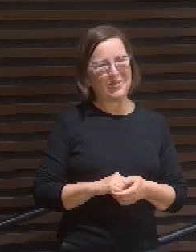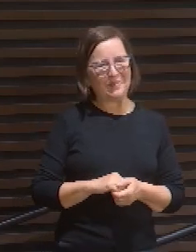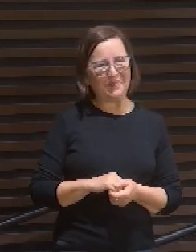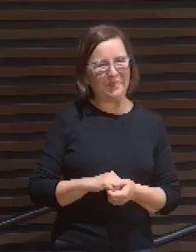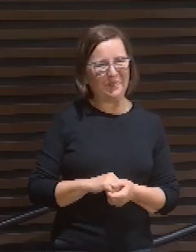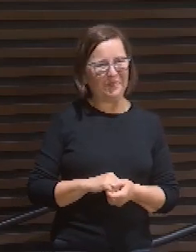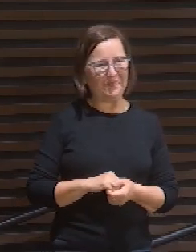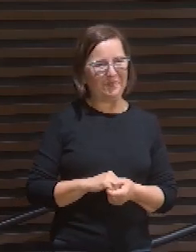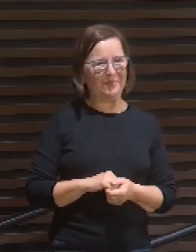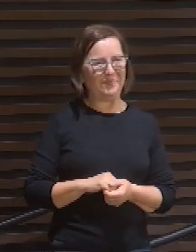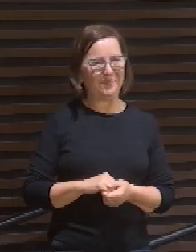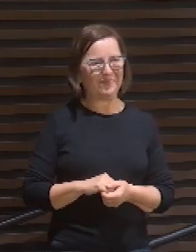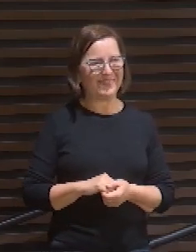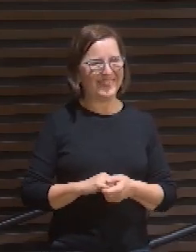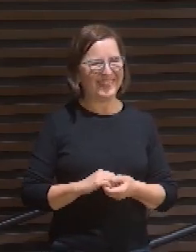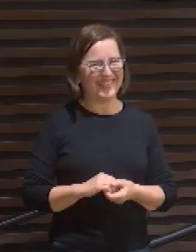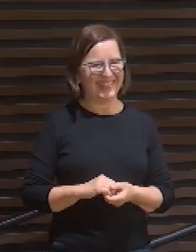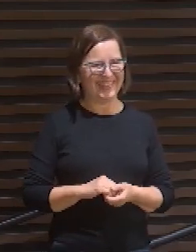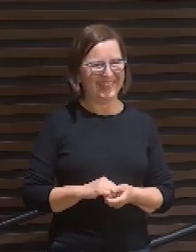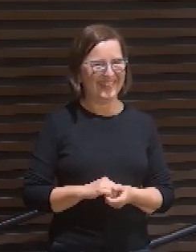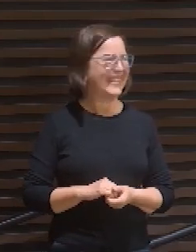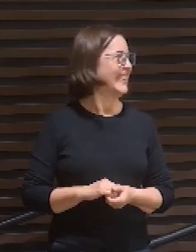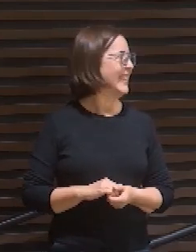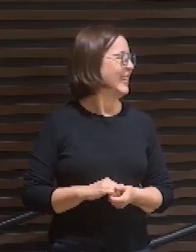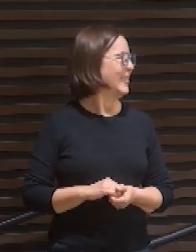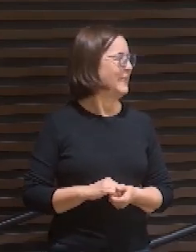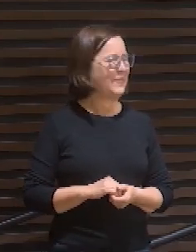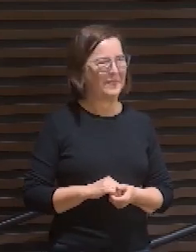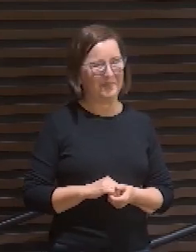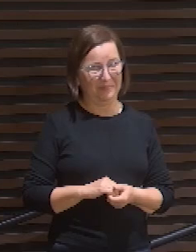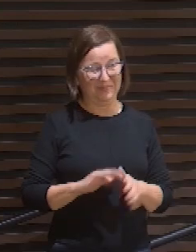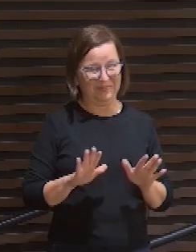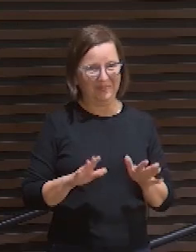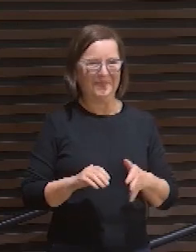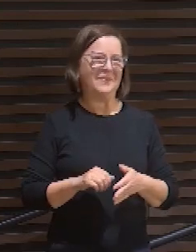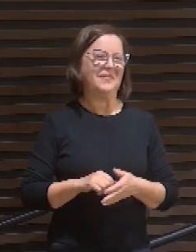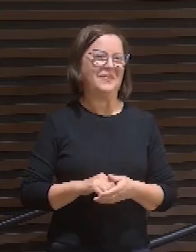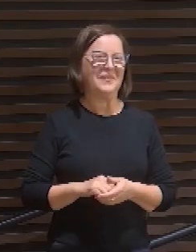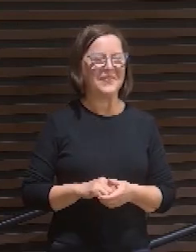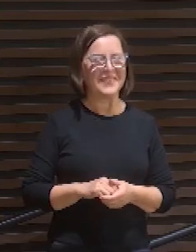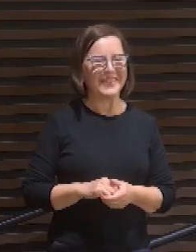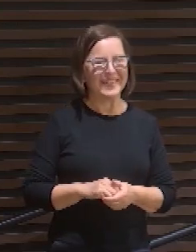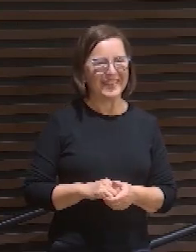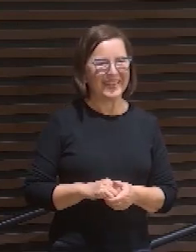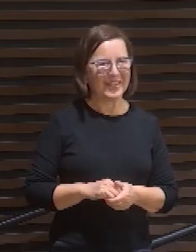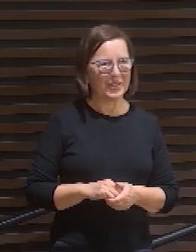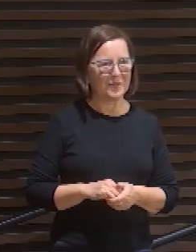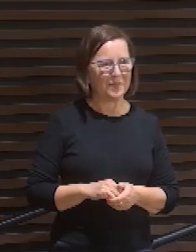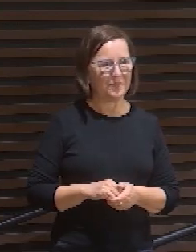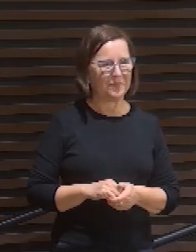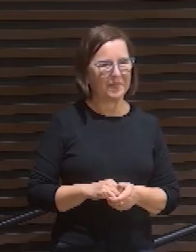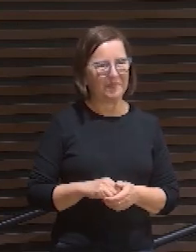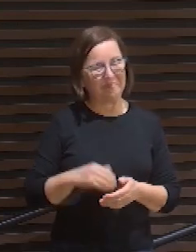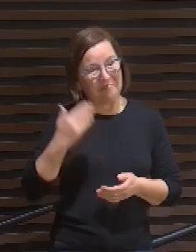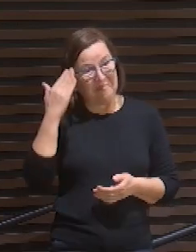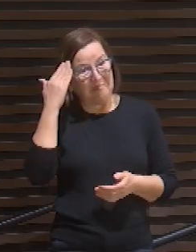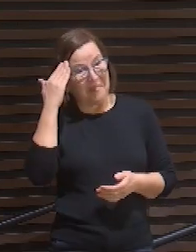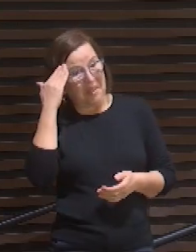É que eu estou querendo dizer para vocês que eu estou aqui nesse texto assim. Eu não sei responder,